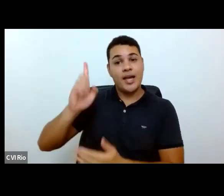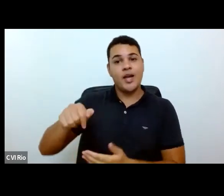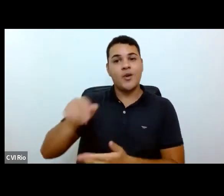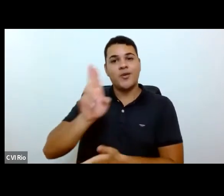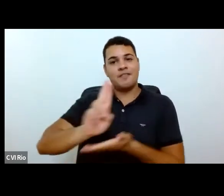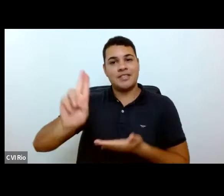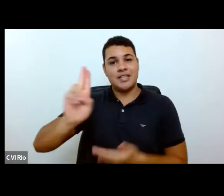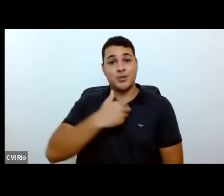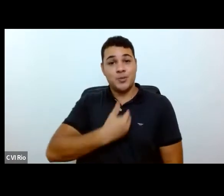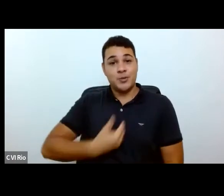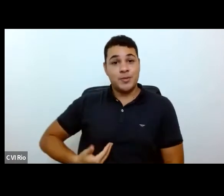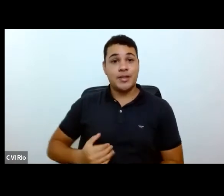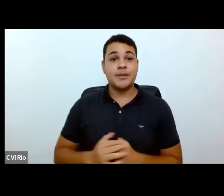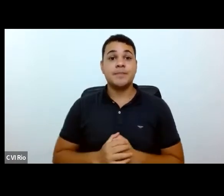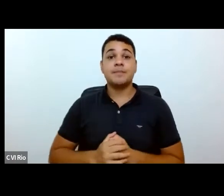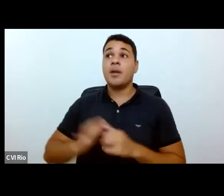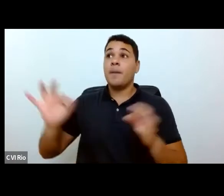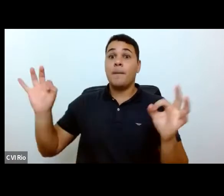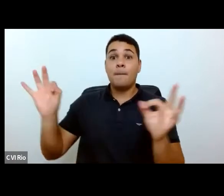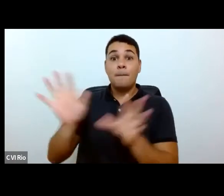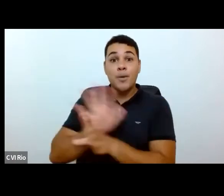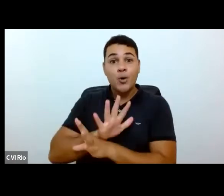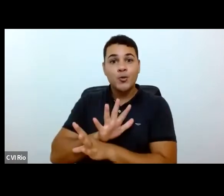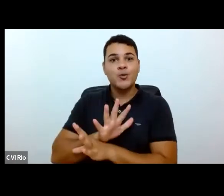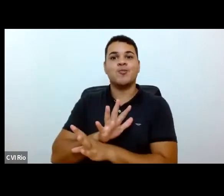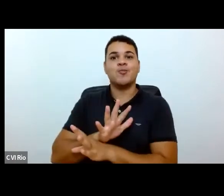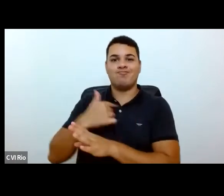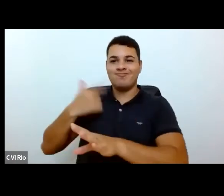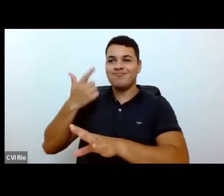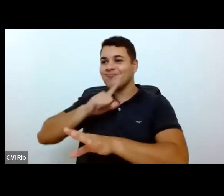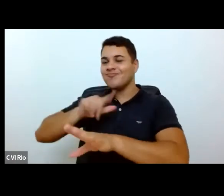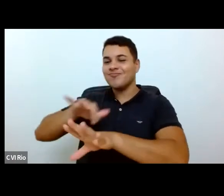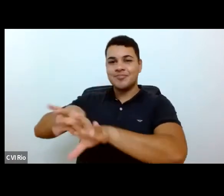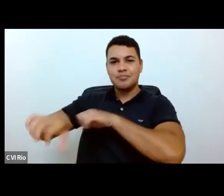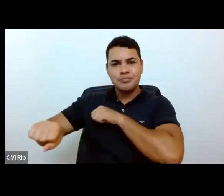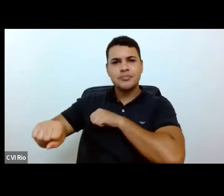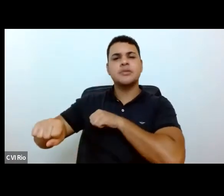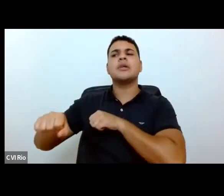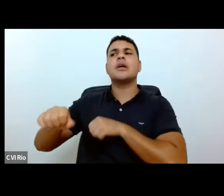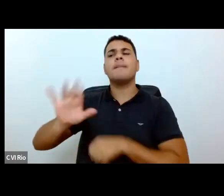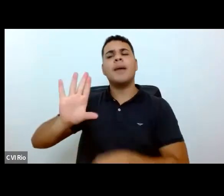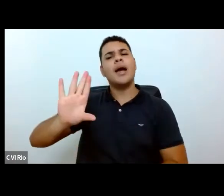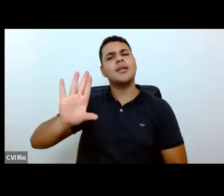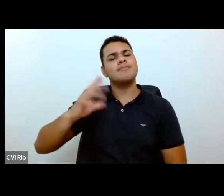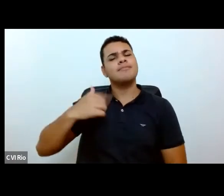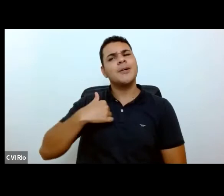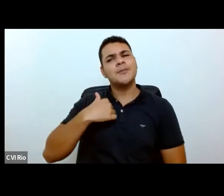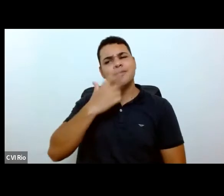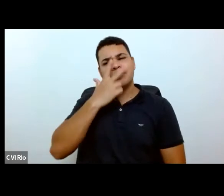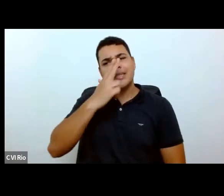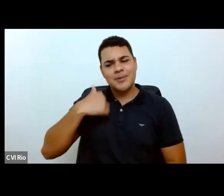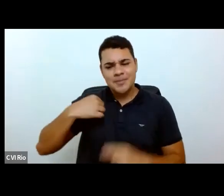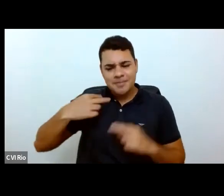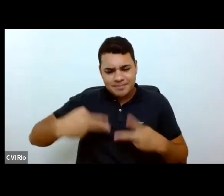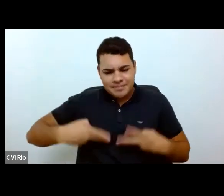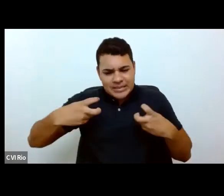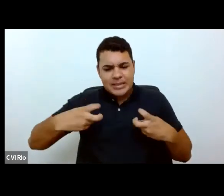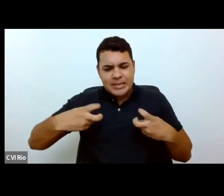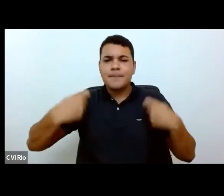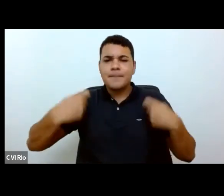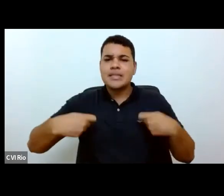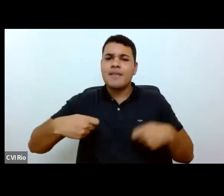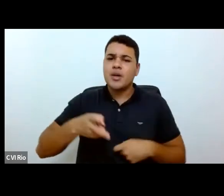E logo na universidade eu fui percebendo a importância de interferir, né? Continuar interferindo. Porque se não interferir, não